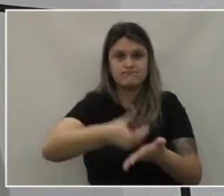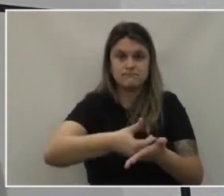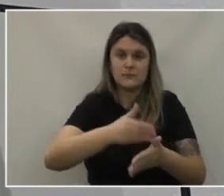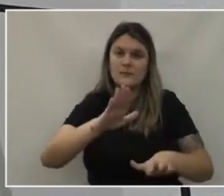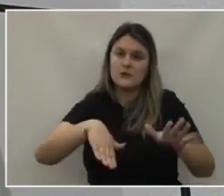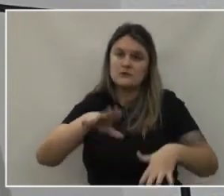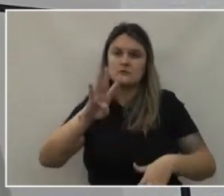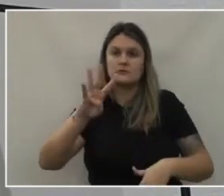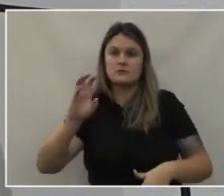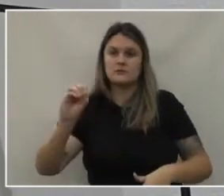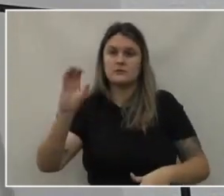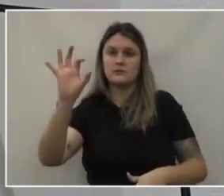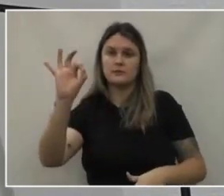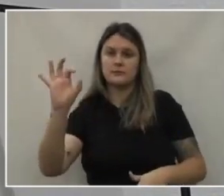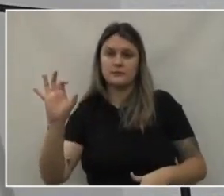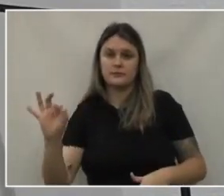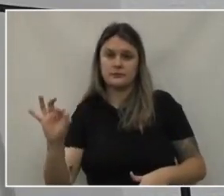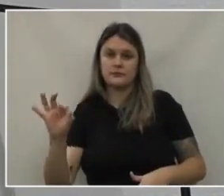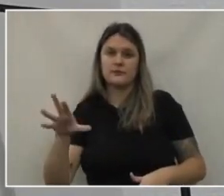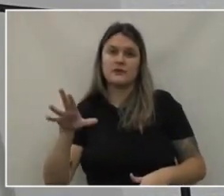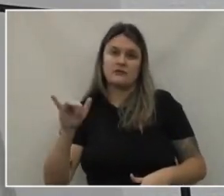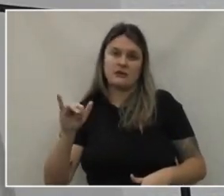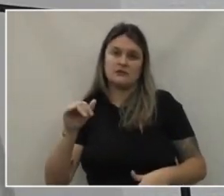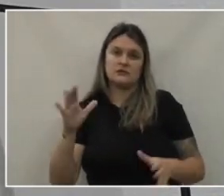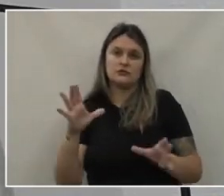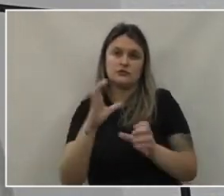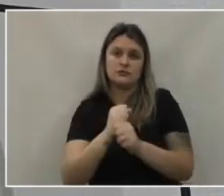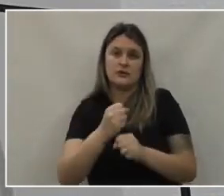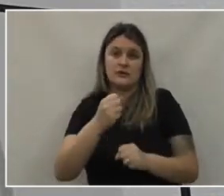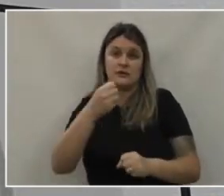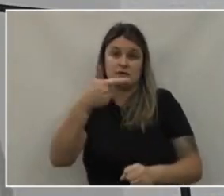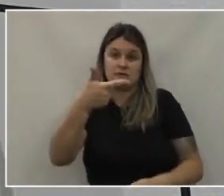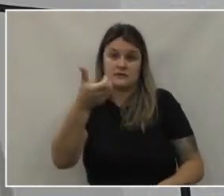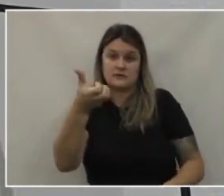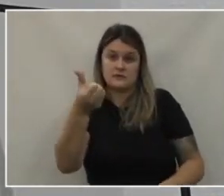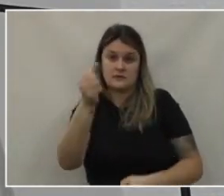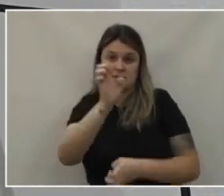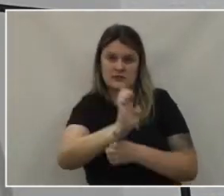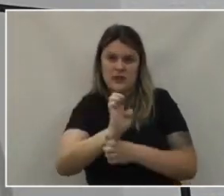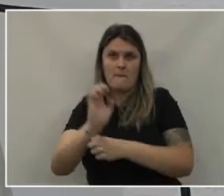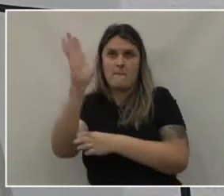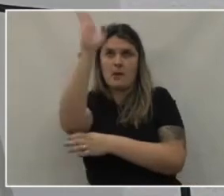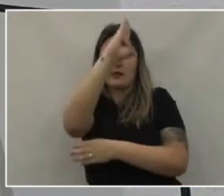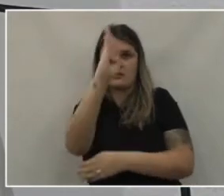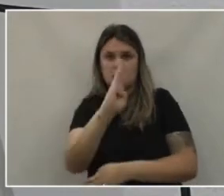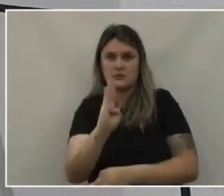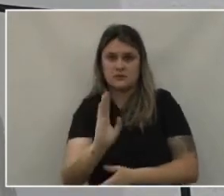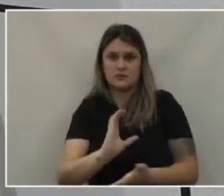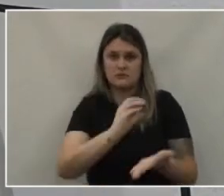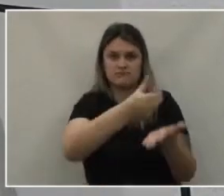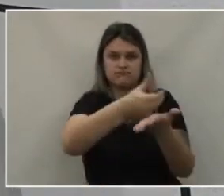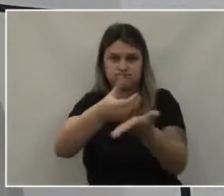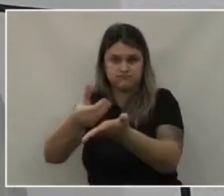chegando a 40%, serão 26 estados que receberão a complementação.